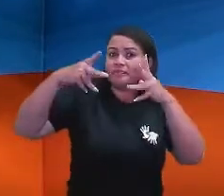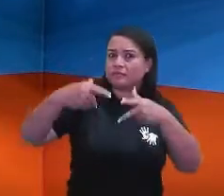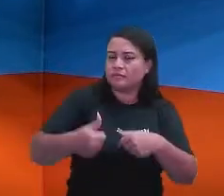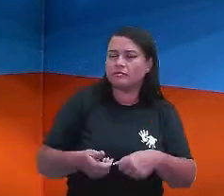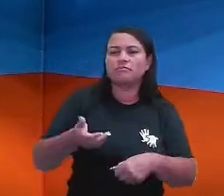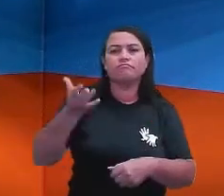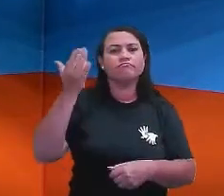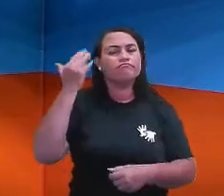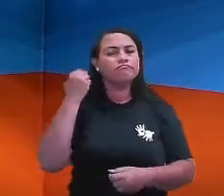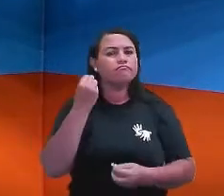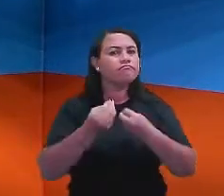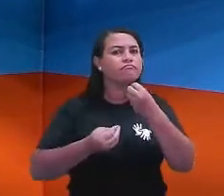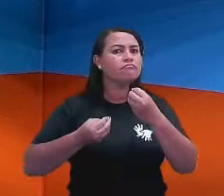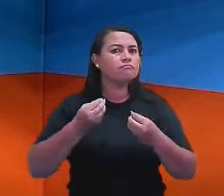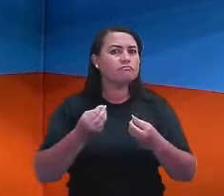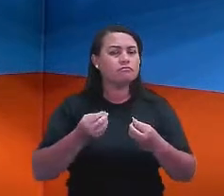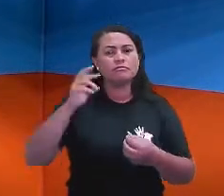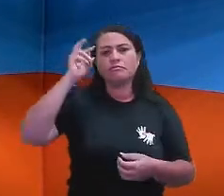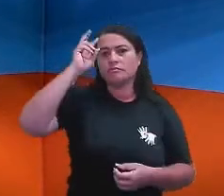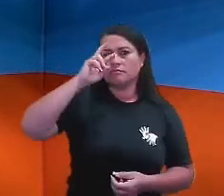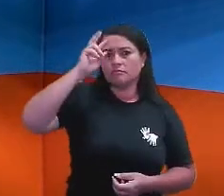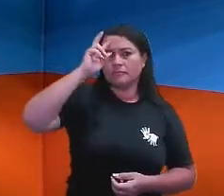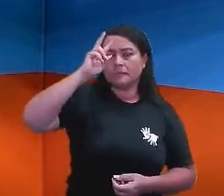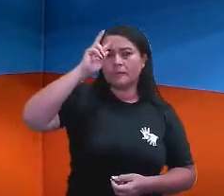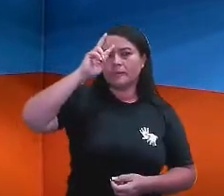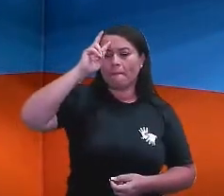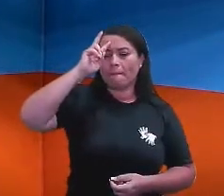época que ele era vila. Lembra que a gente,